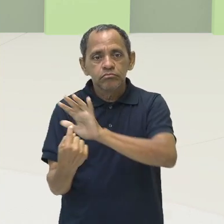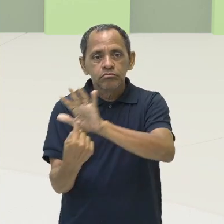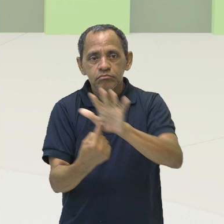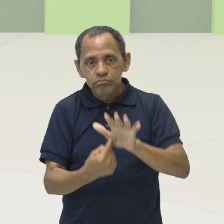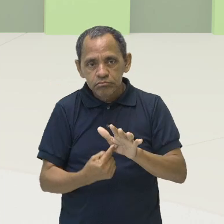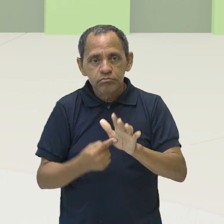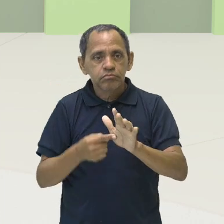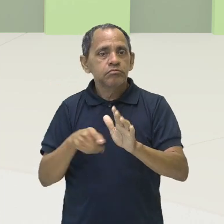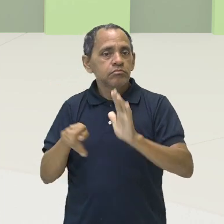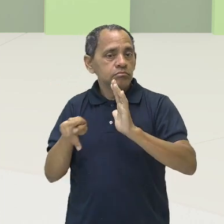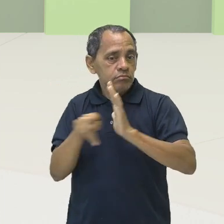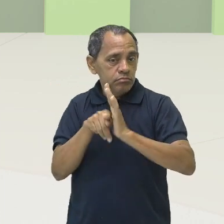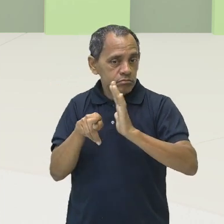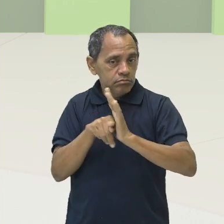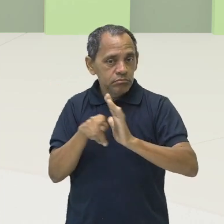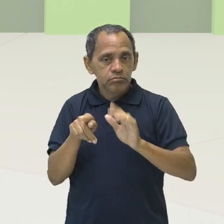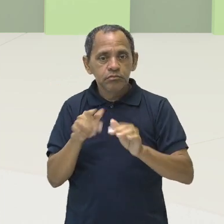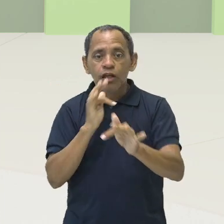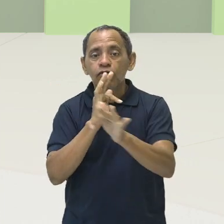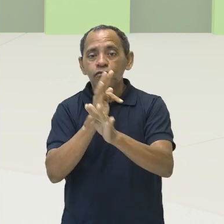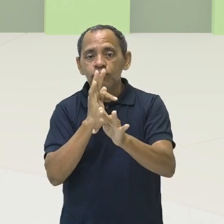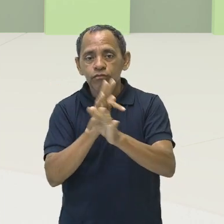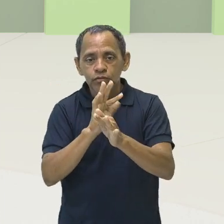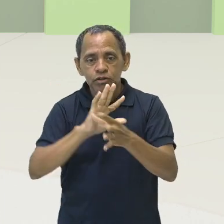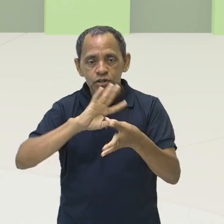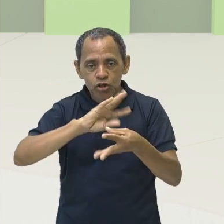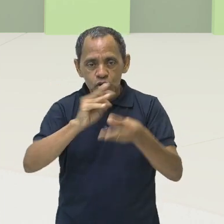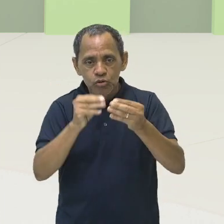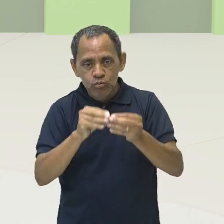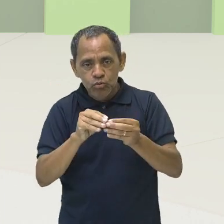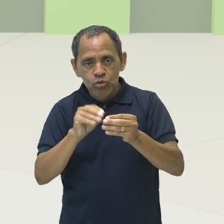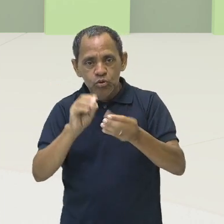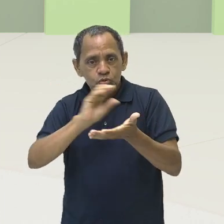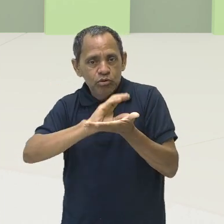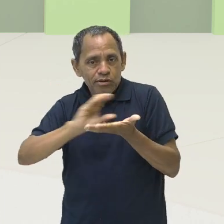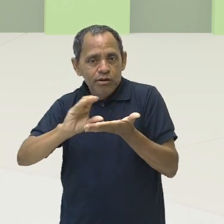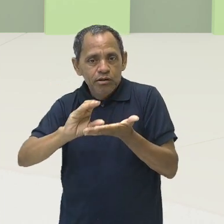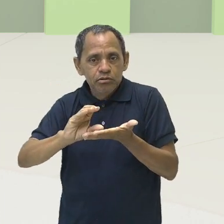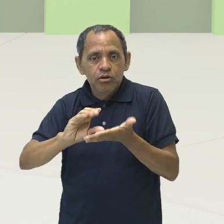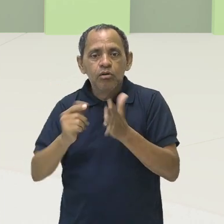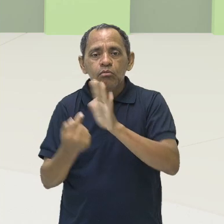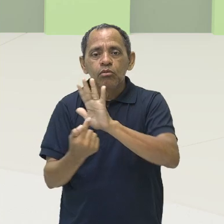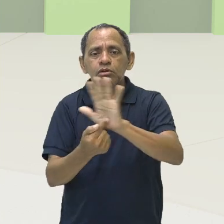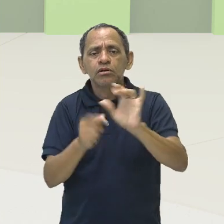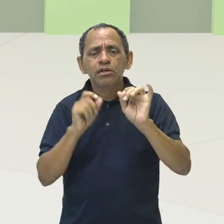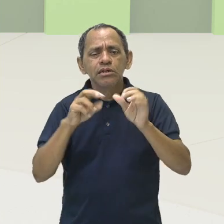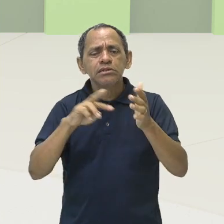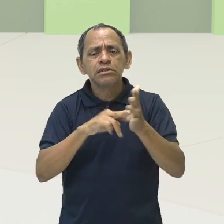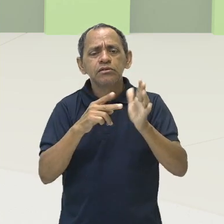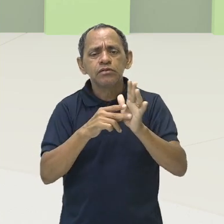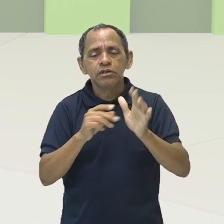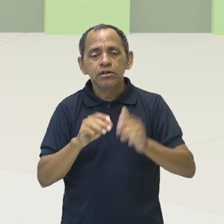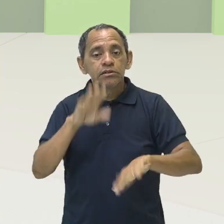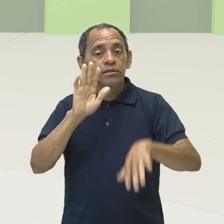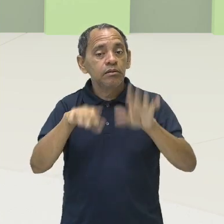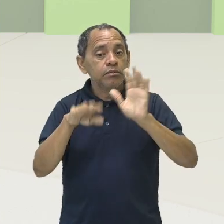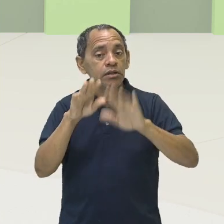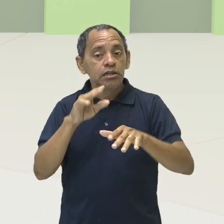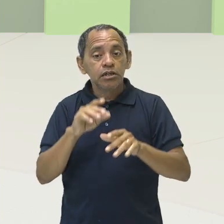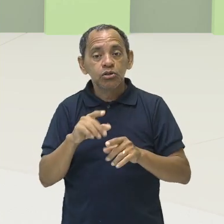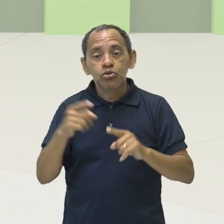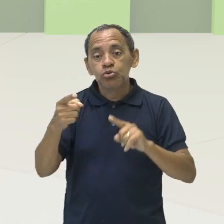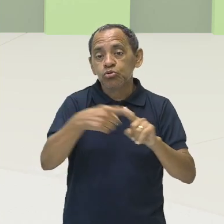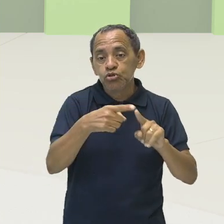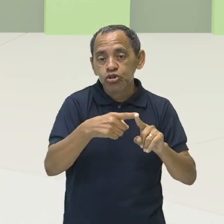propriedades físicas dos compostos orgânicos. O que isso implica dizer? Significa que, dependendo da forma que